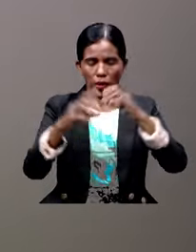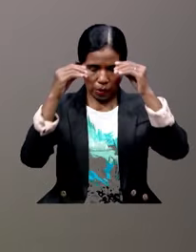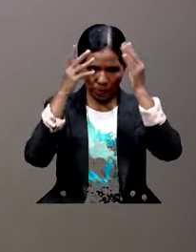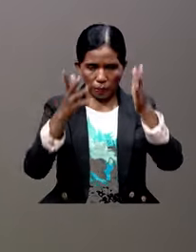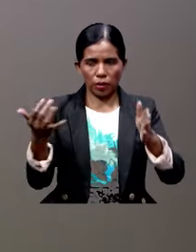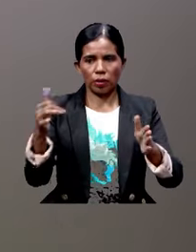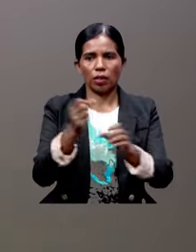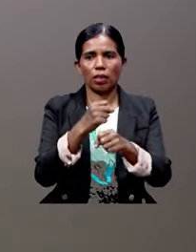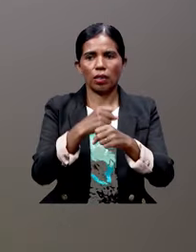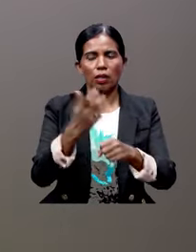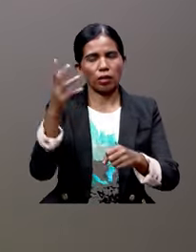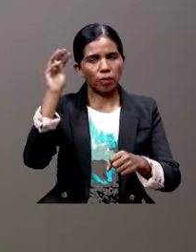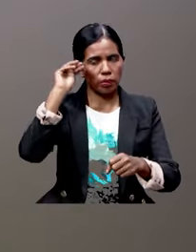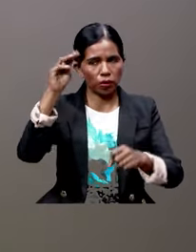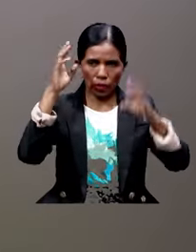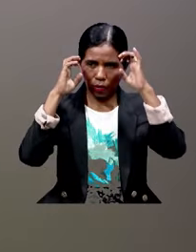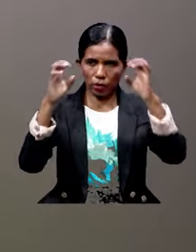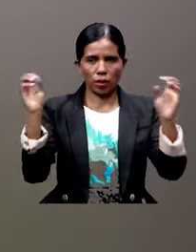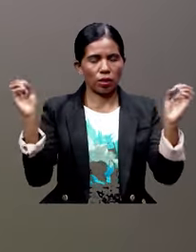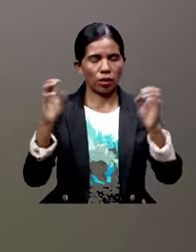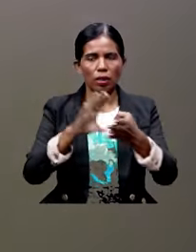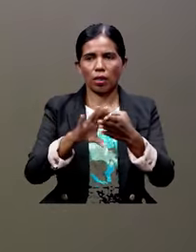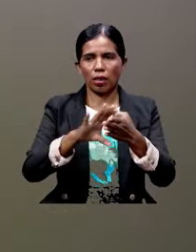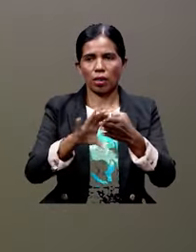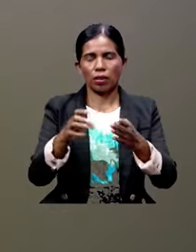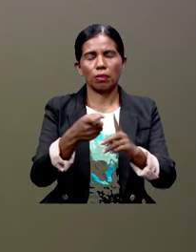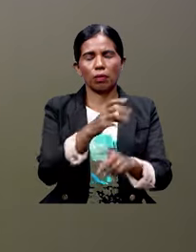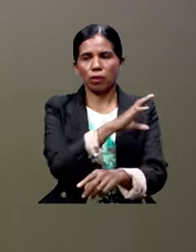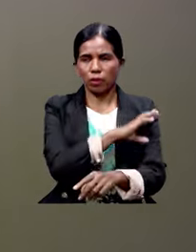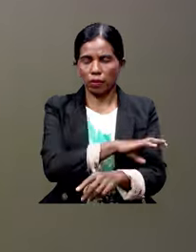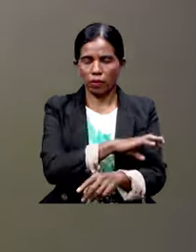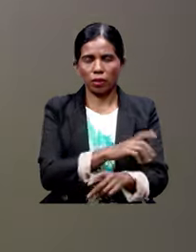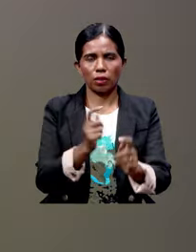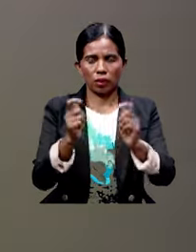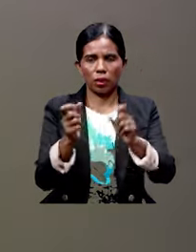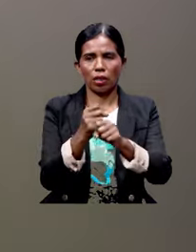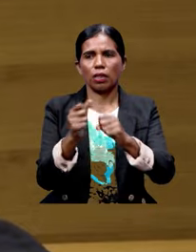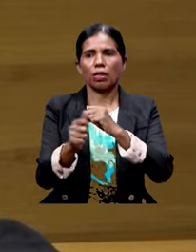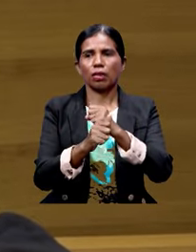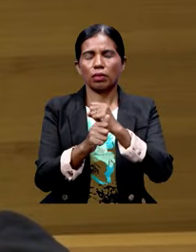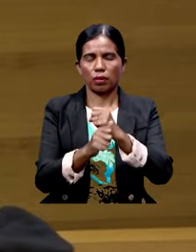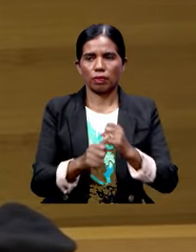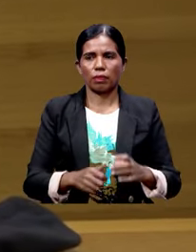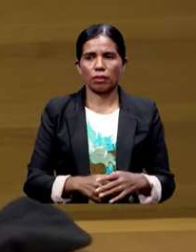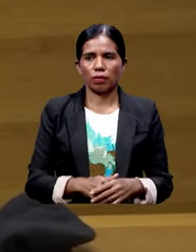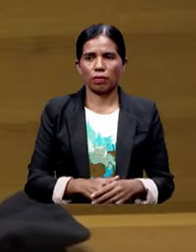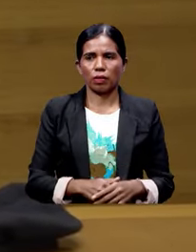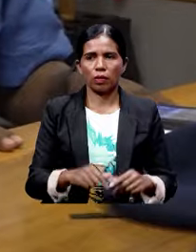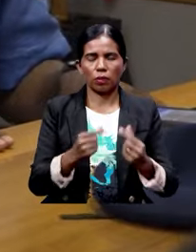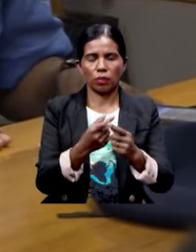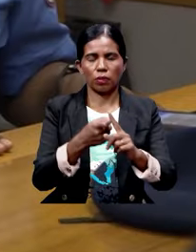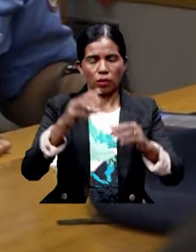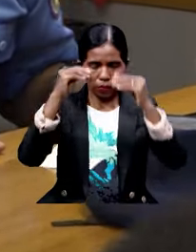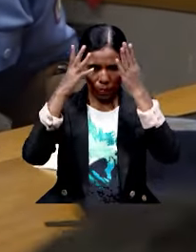kontratado sira halo iha Ministerio Edukasaun ne laiha karta pedido ba parte siguransa no tenta halo asaung sobu portaung. Antes ne ekipa husi